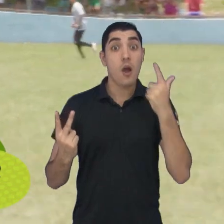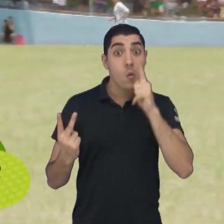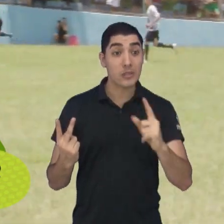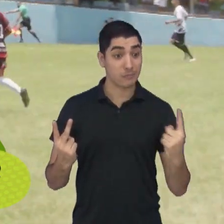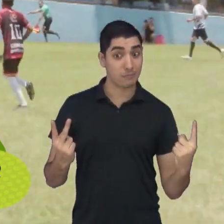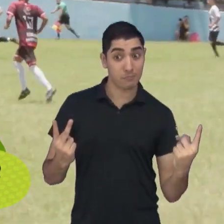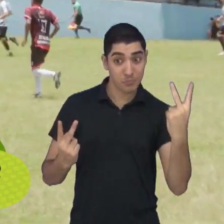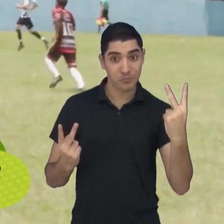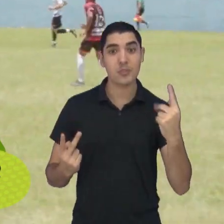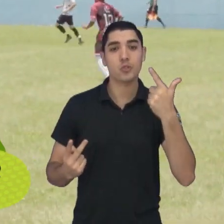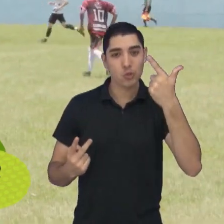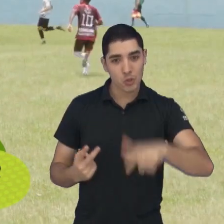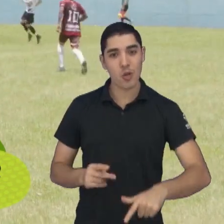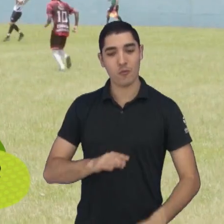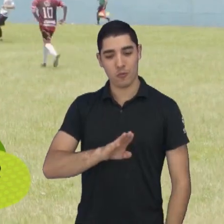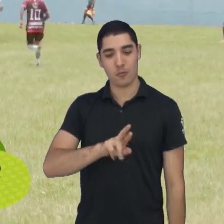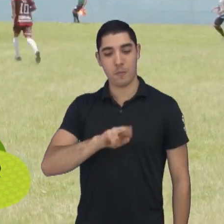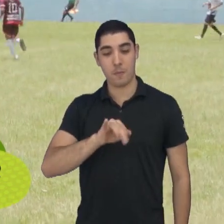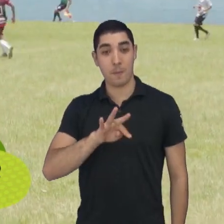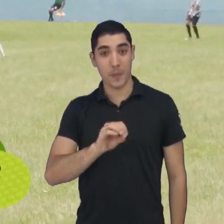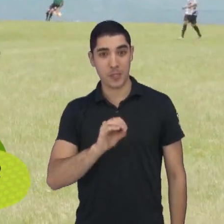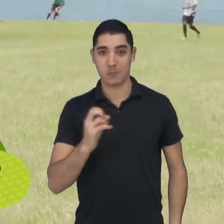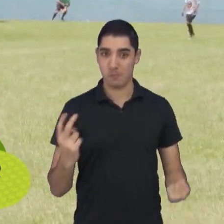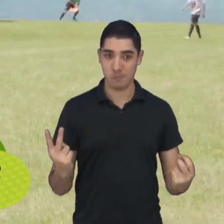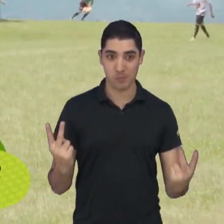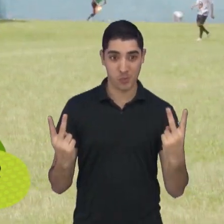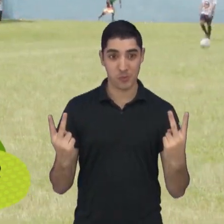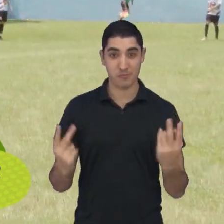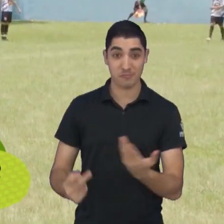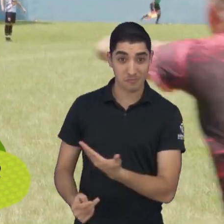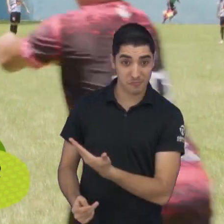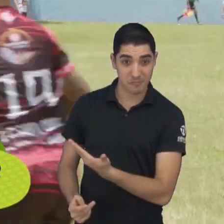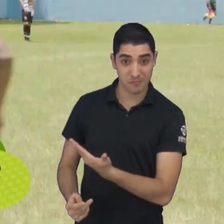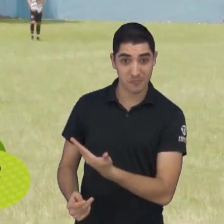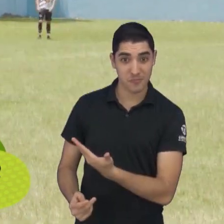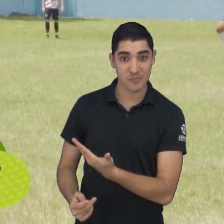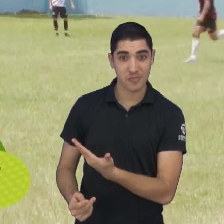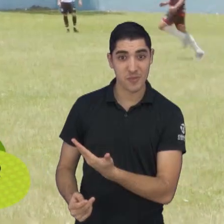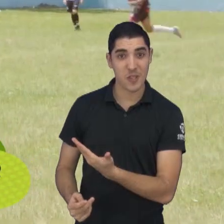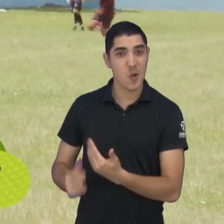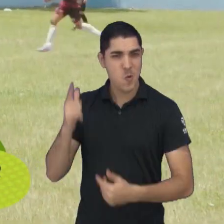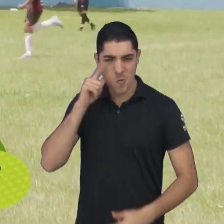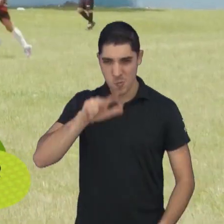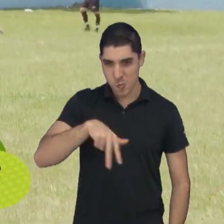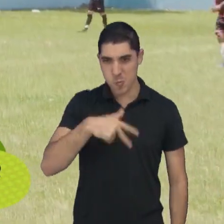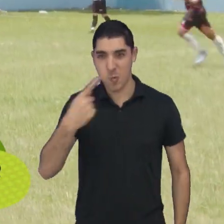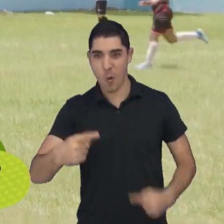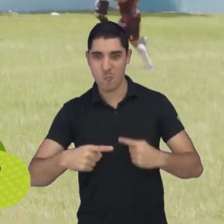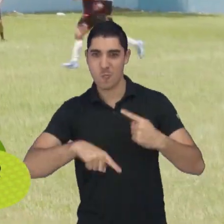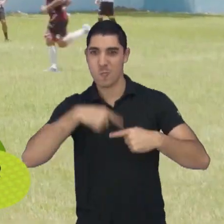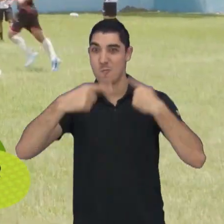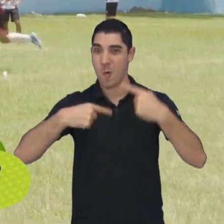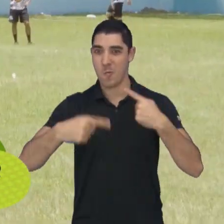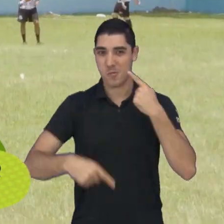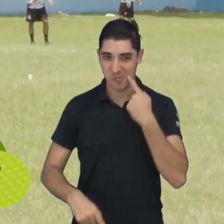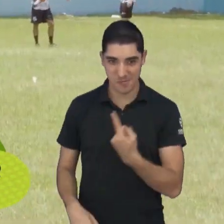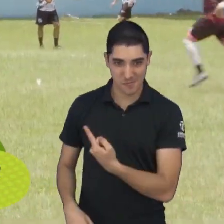de novo com o camisa 9 Brito, que saiu comemorando com muitas cambalhotas.